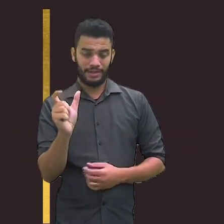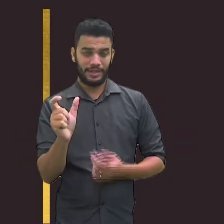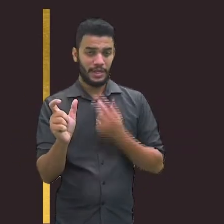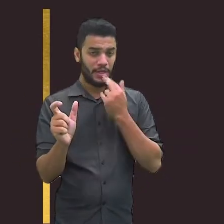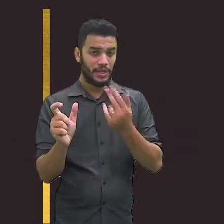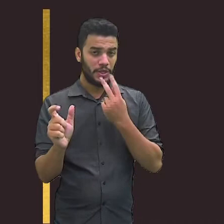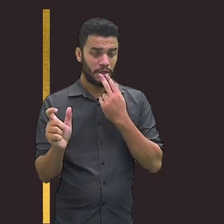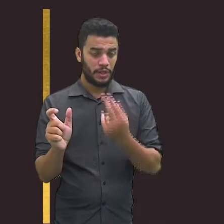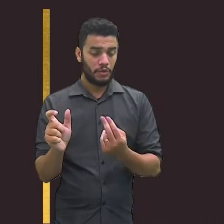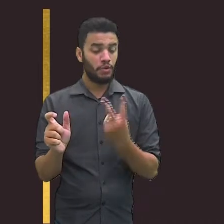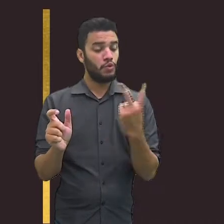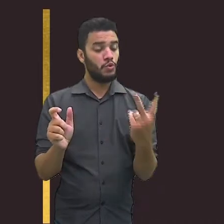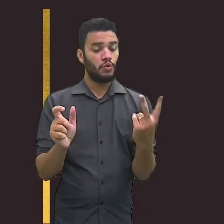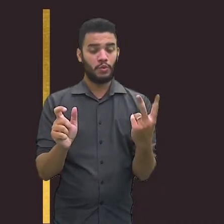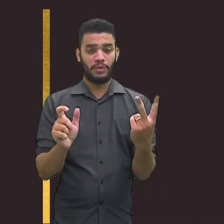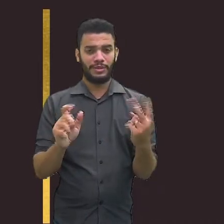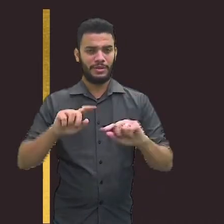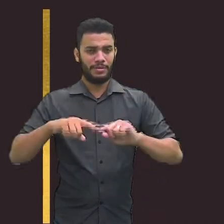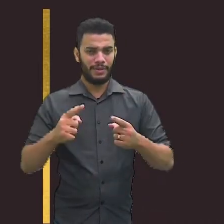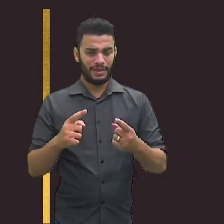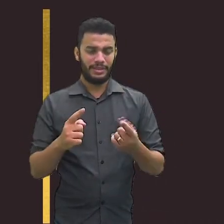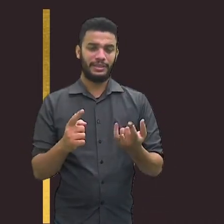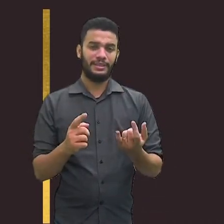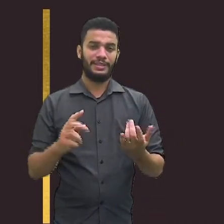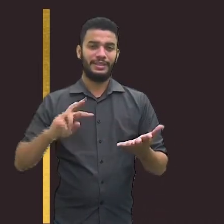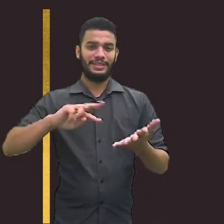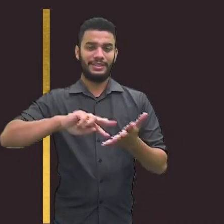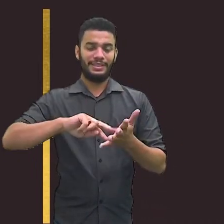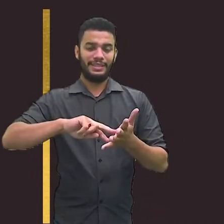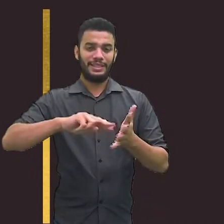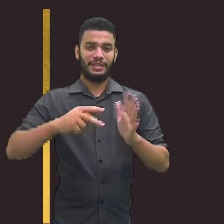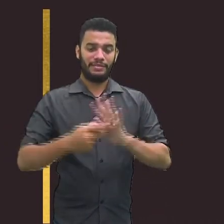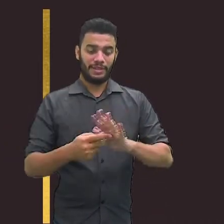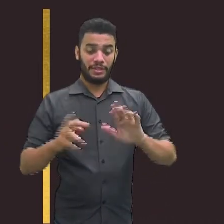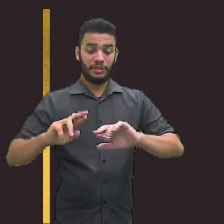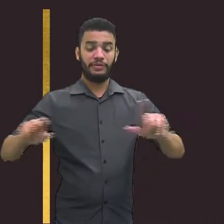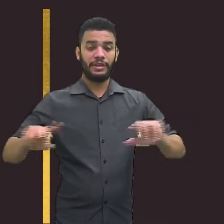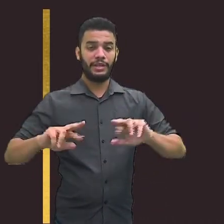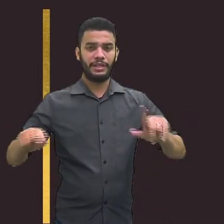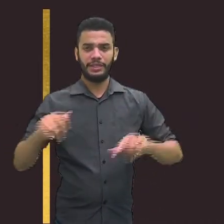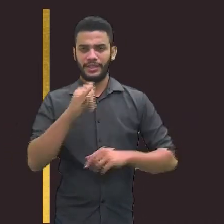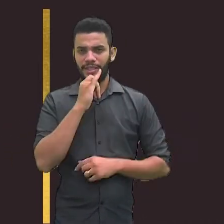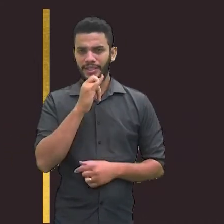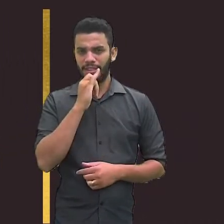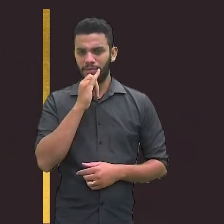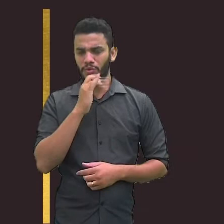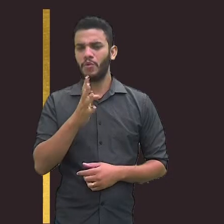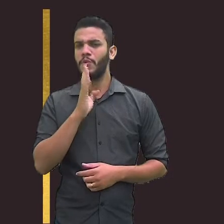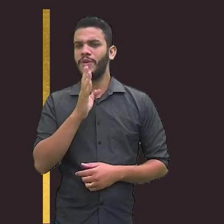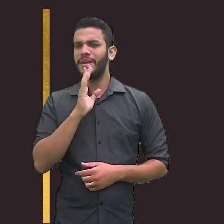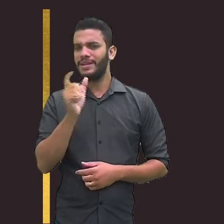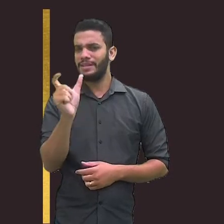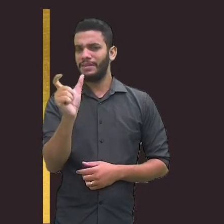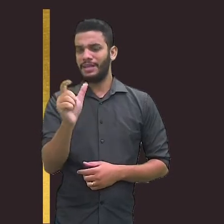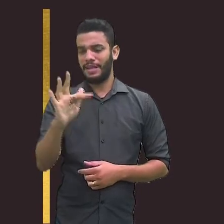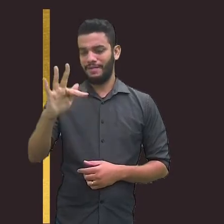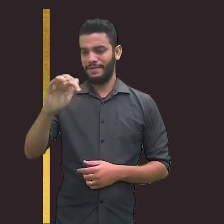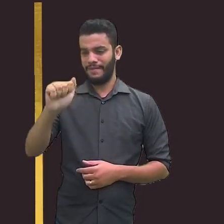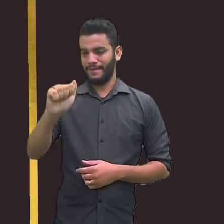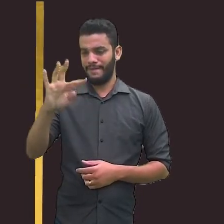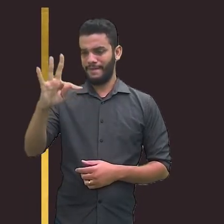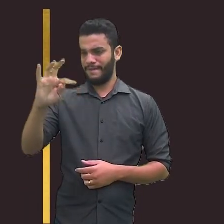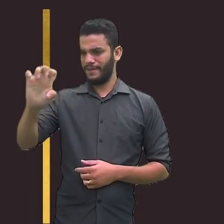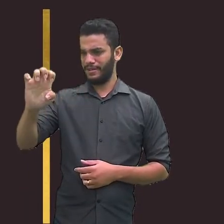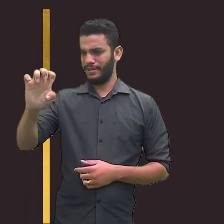diferentes. A palavra de hoje é fake. O que seria essa palavra? Vou te dar 5 segundos para